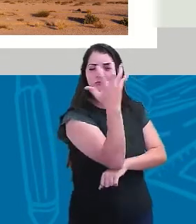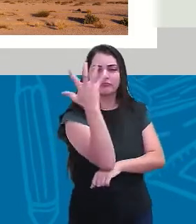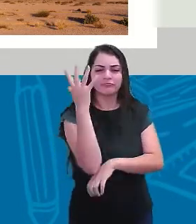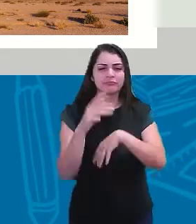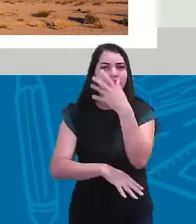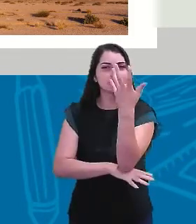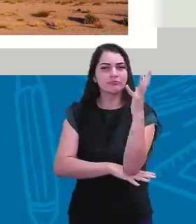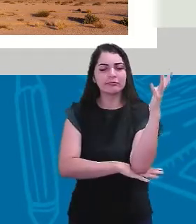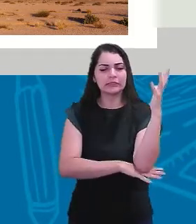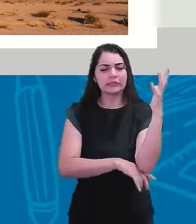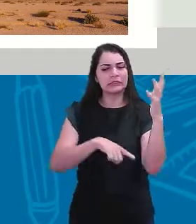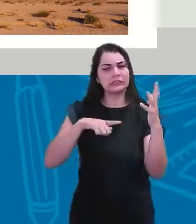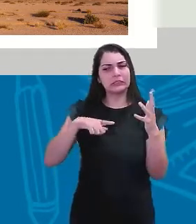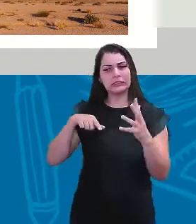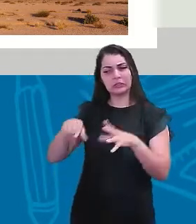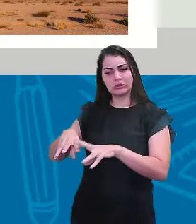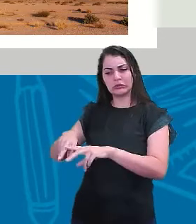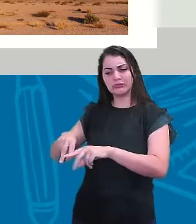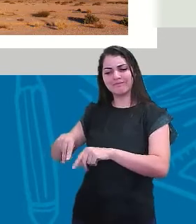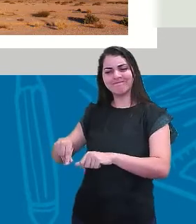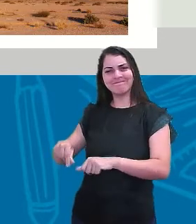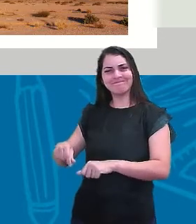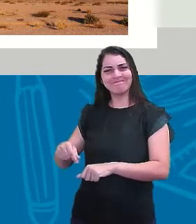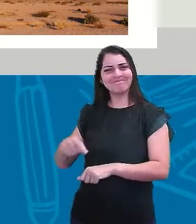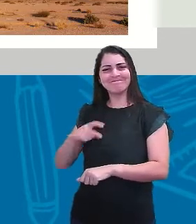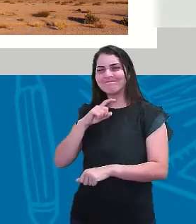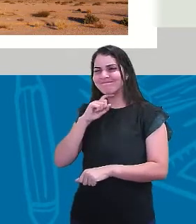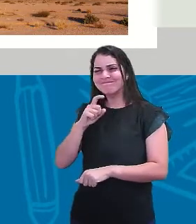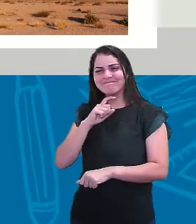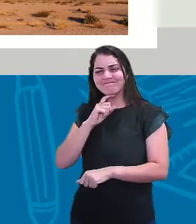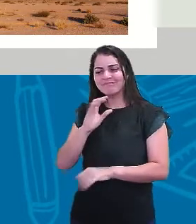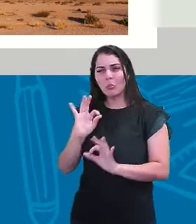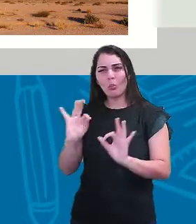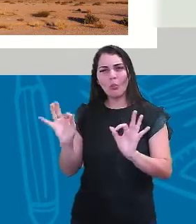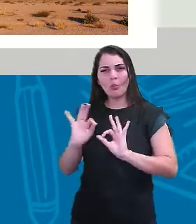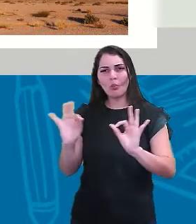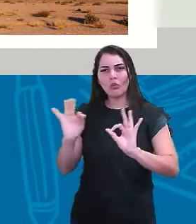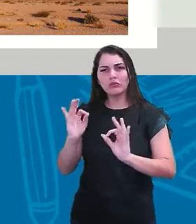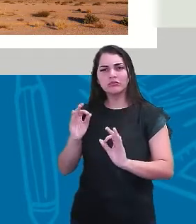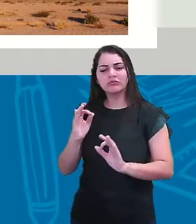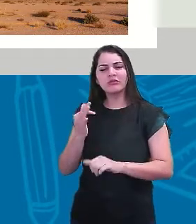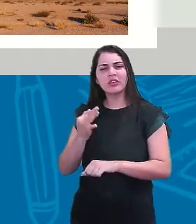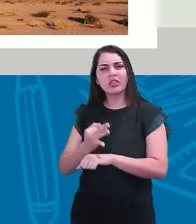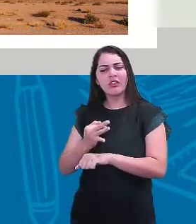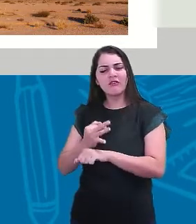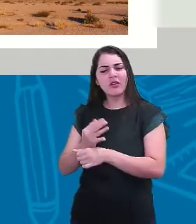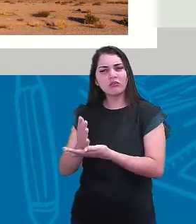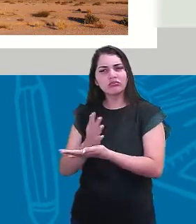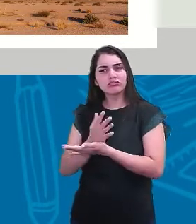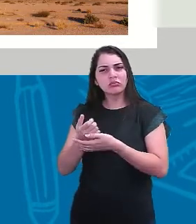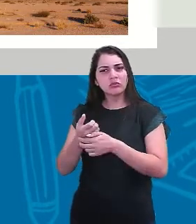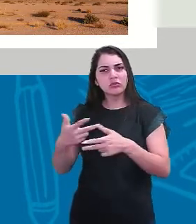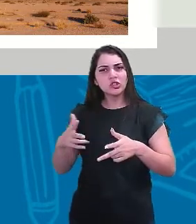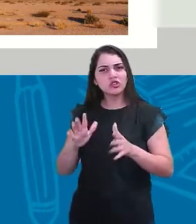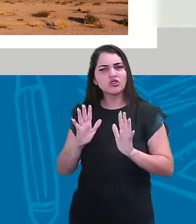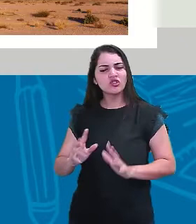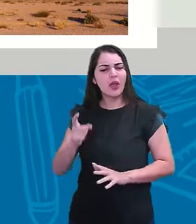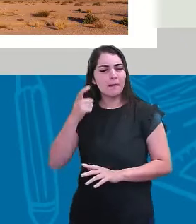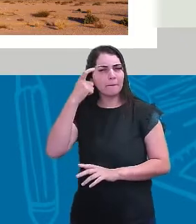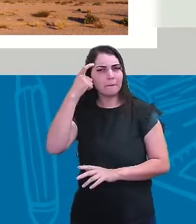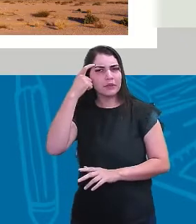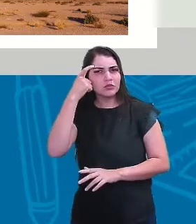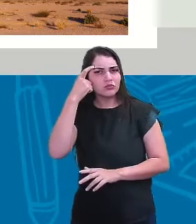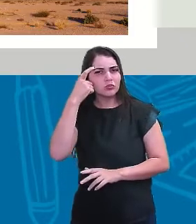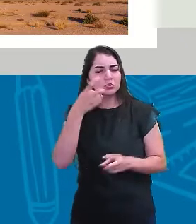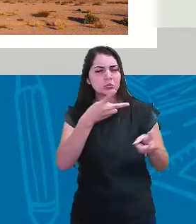plantações, e existe aquele solo que não dá tanto assim, que está faltando alguma coisa. Já pararam para pensar nisso?